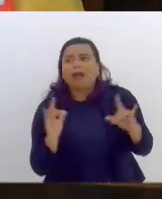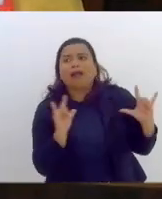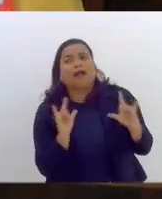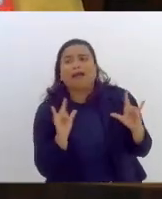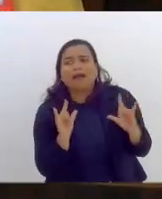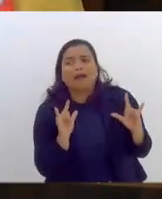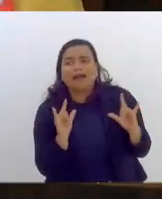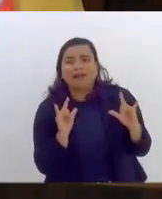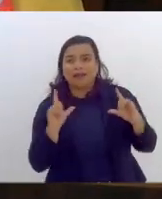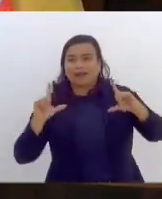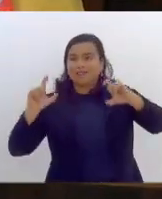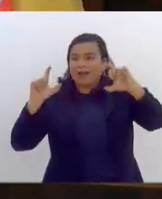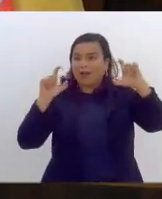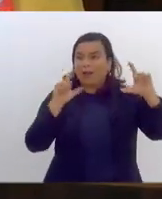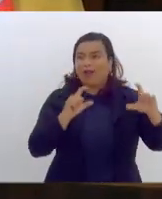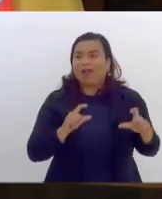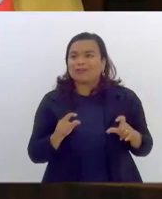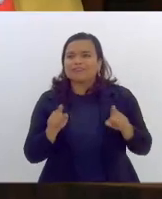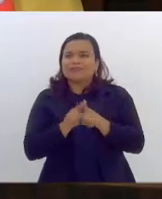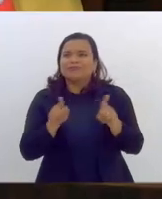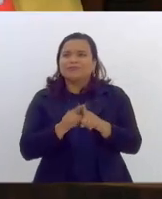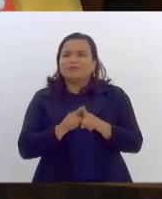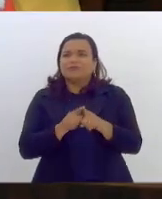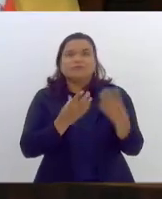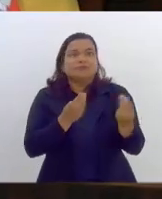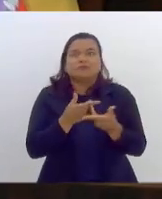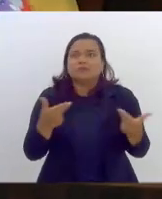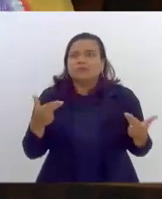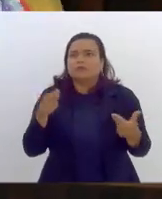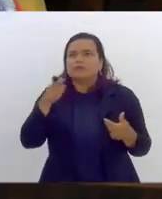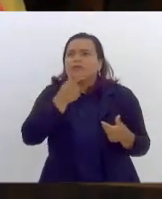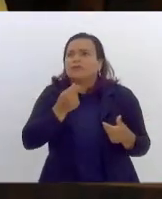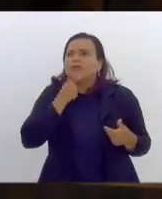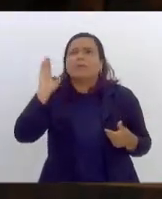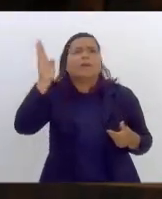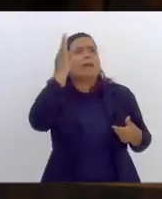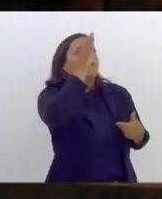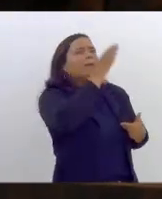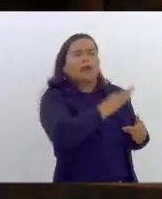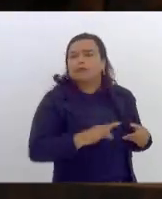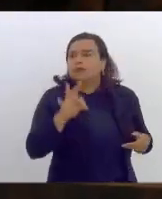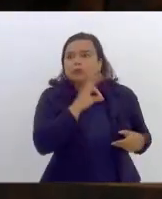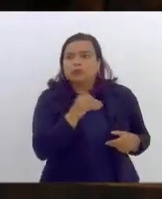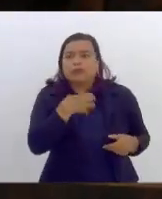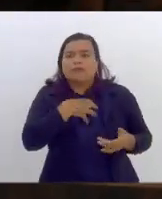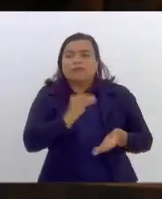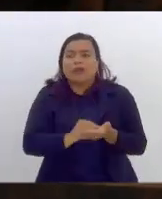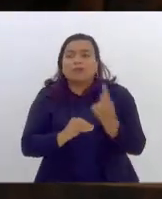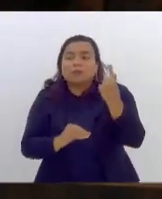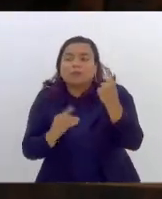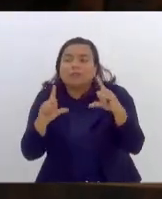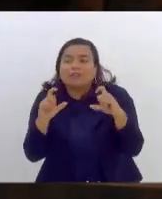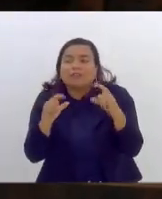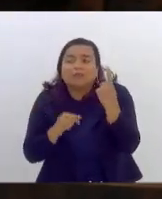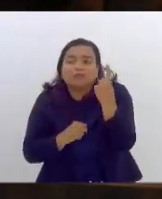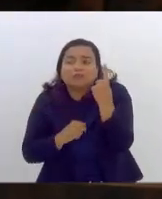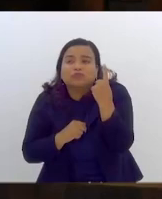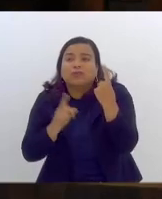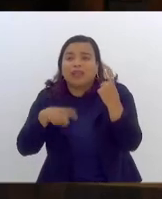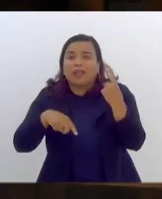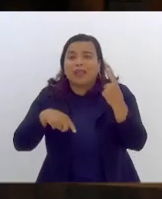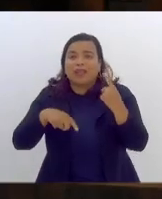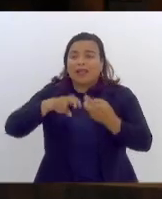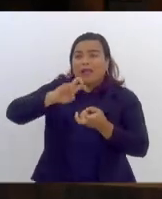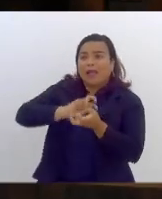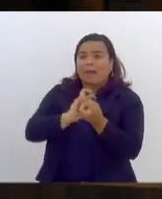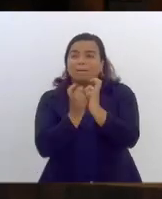apaixonada pelas fotos e por quanto, tanto que esse homem, ele roda tudo. Só senti falta de uma foto, a da capoeira,